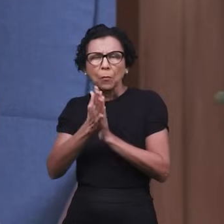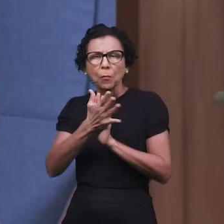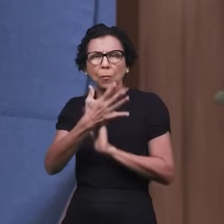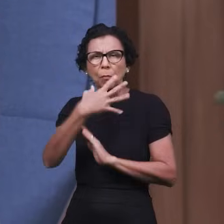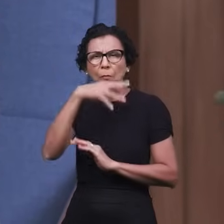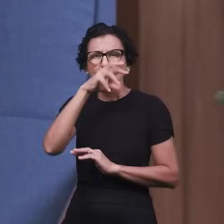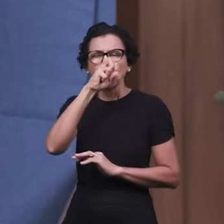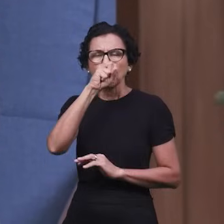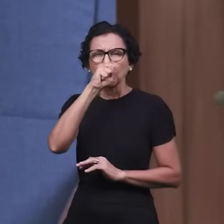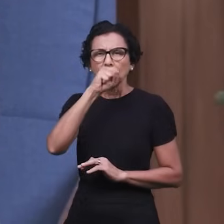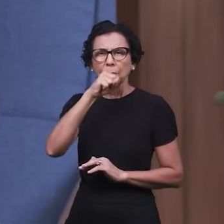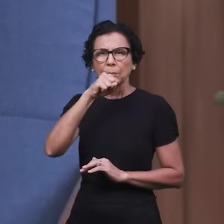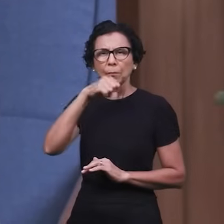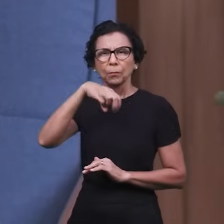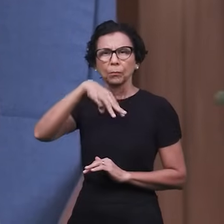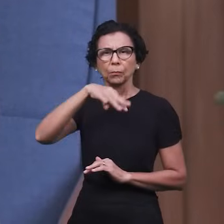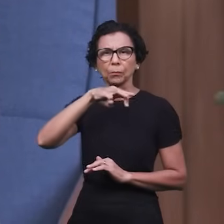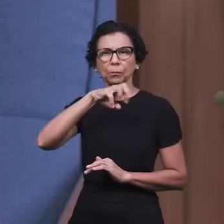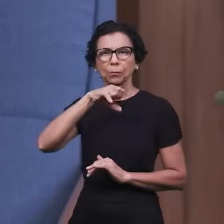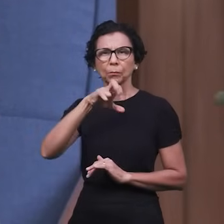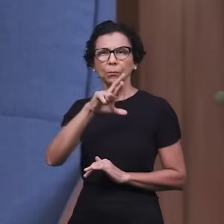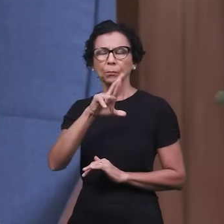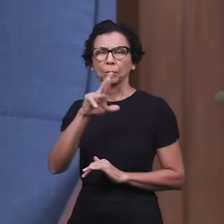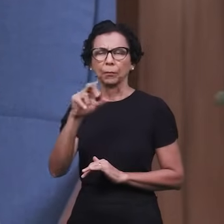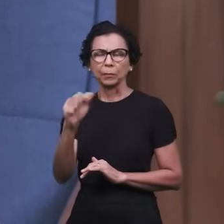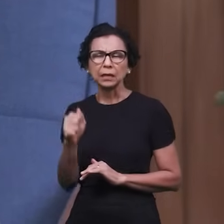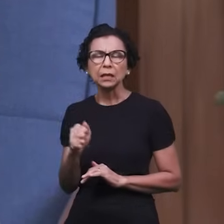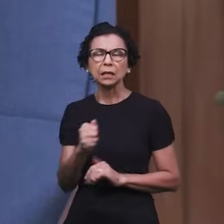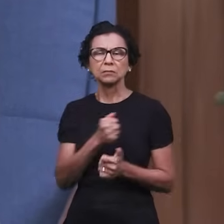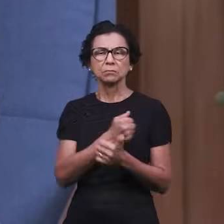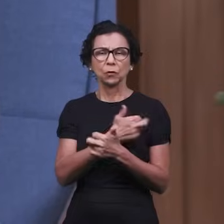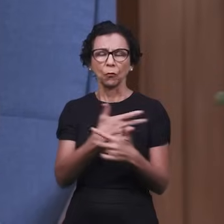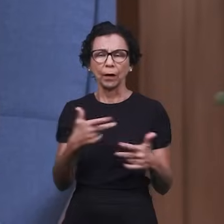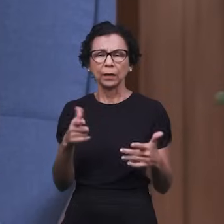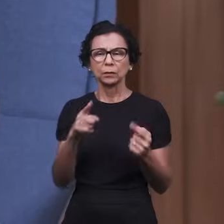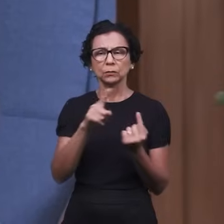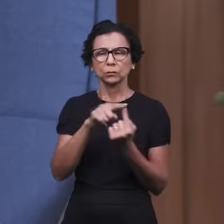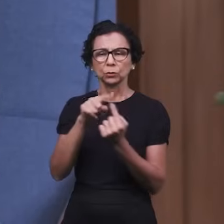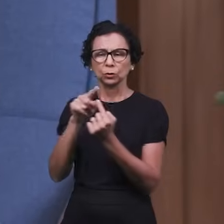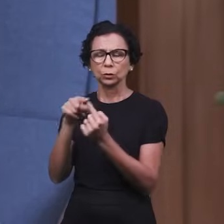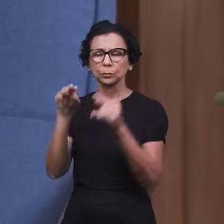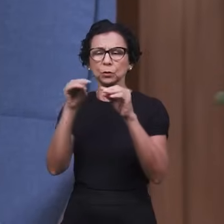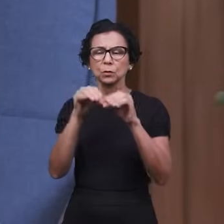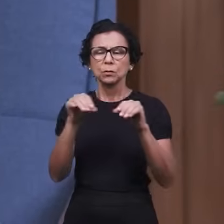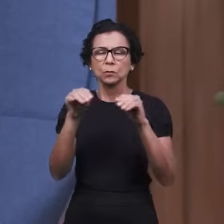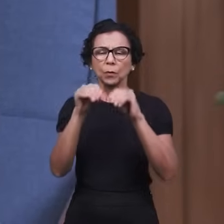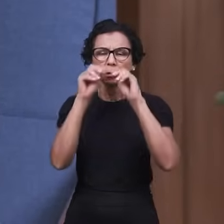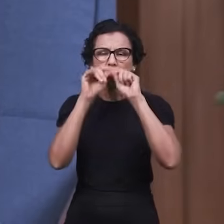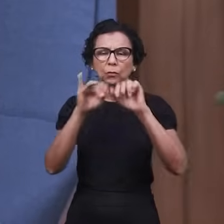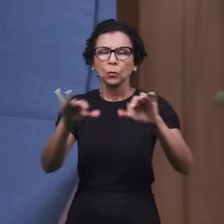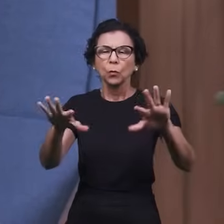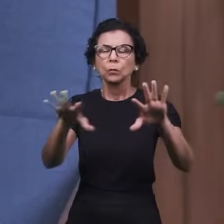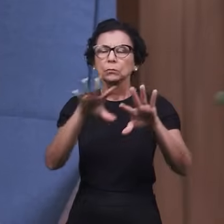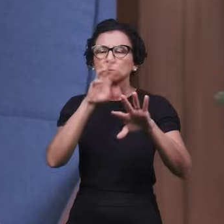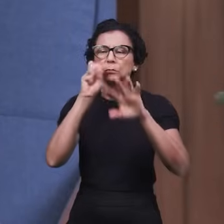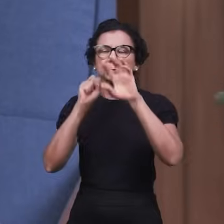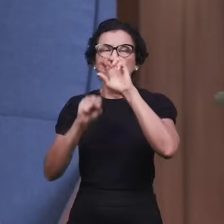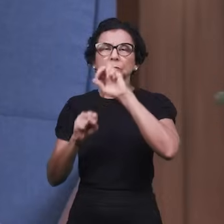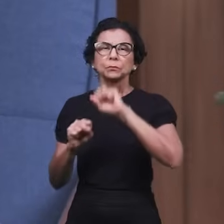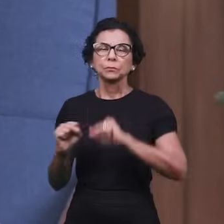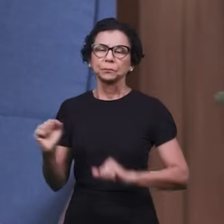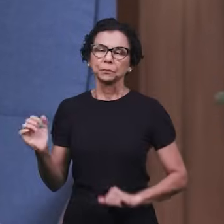que ela é feita e ela traz em sua